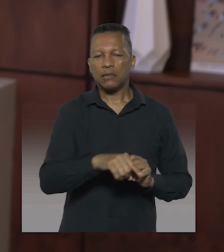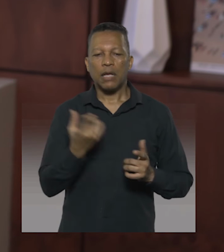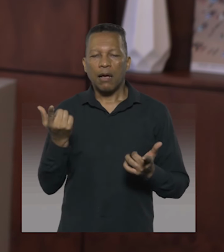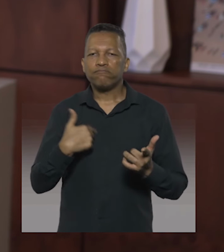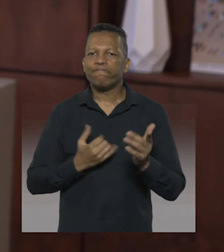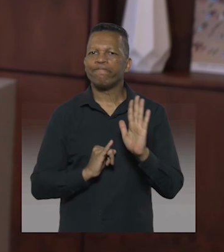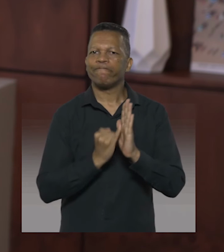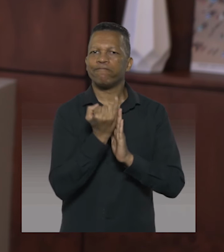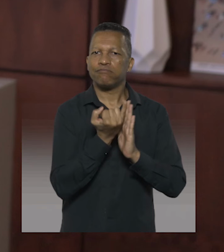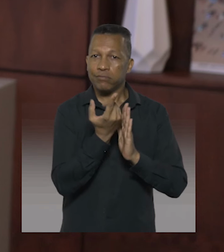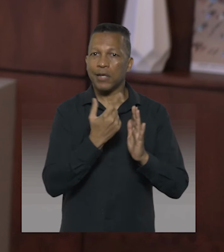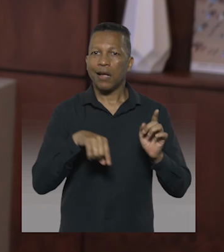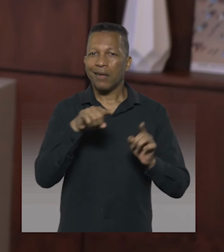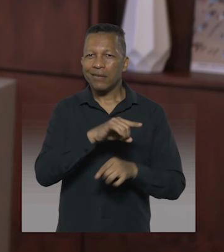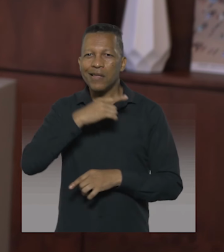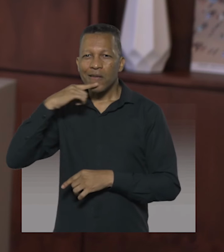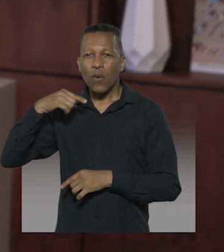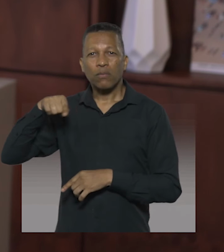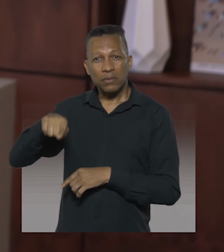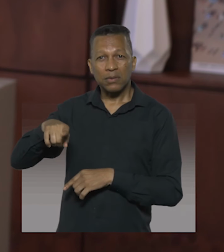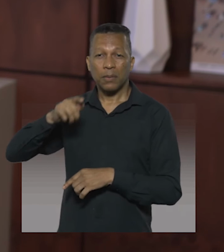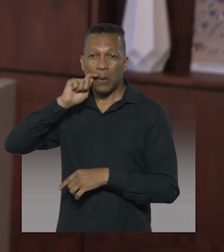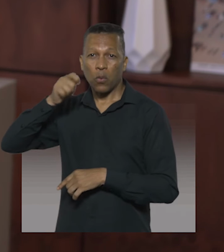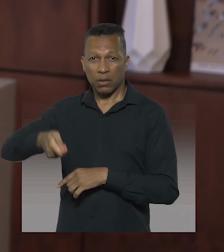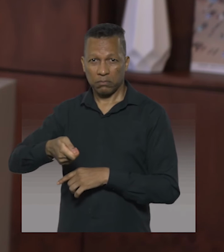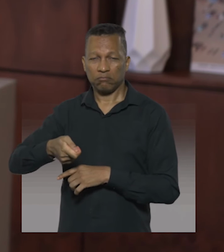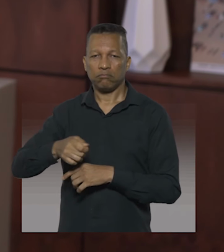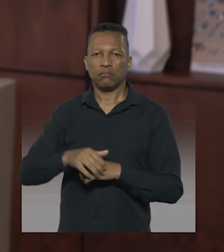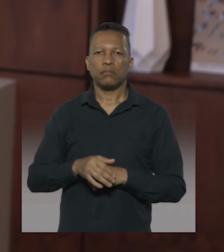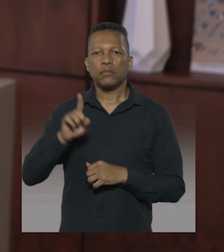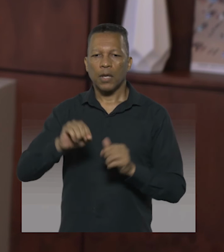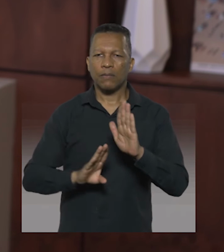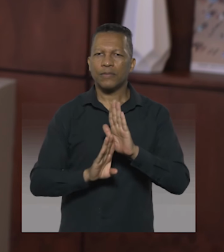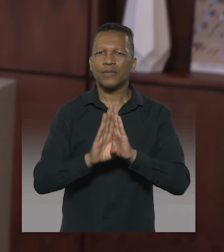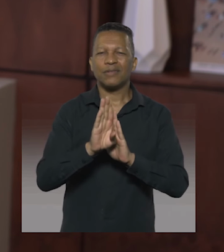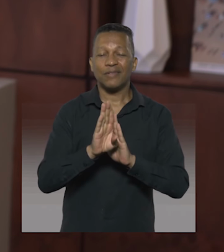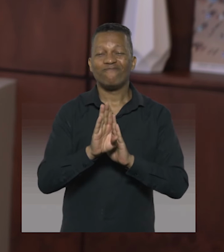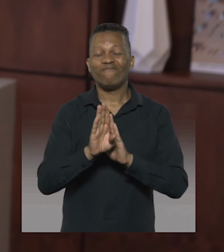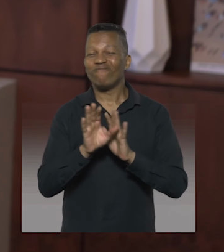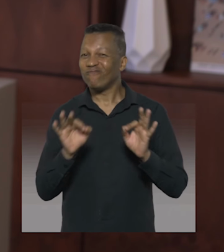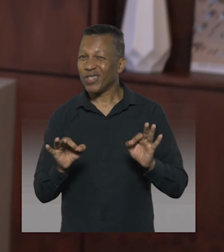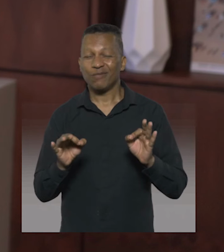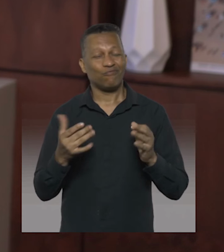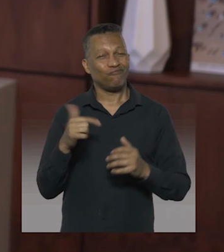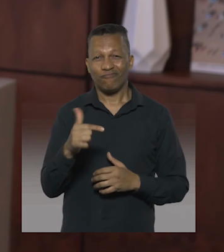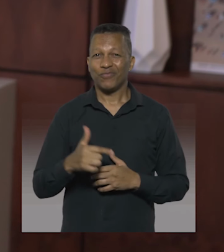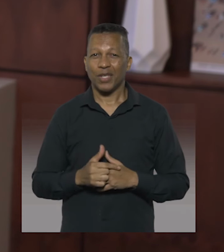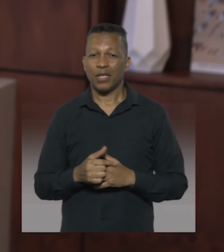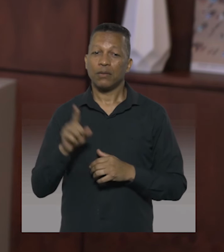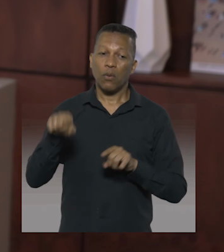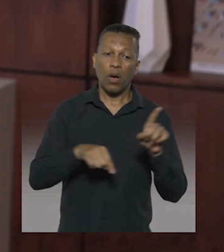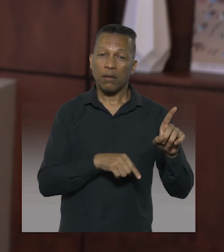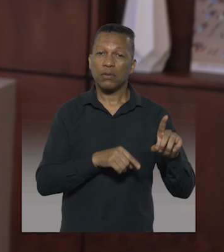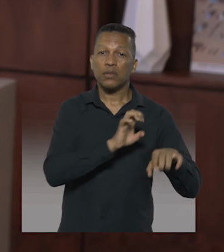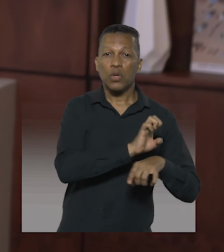financeiro brasileiro aos sistemas financeiros da Rússia e da Ucrânia. Em relação ao crescimento, os efeitos são incertos. De um lado, as exportações